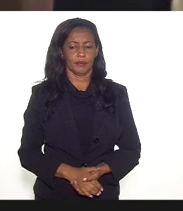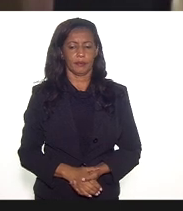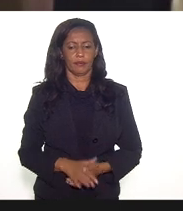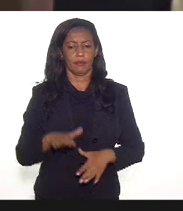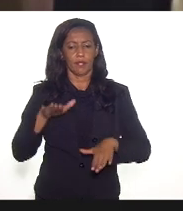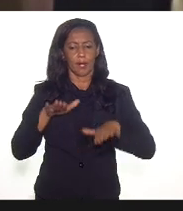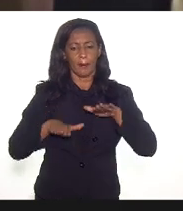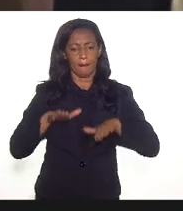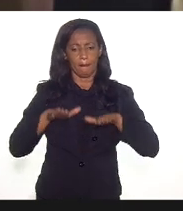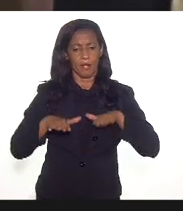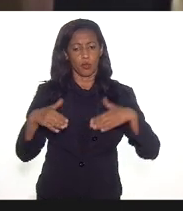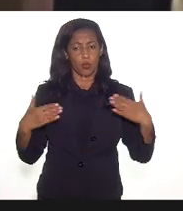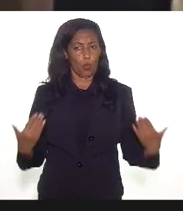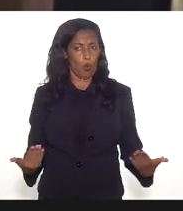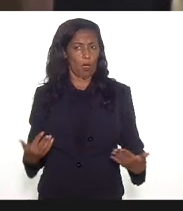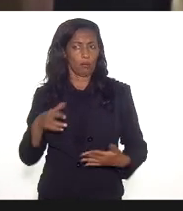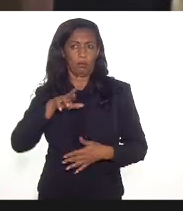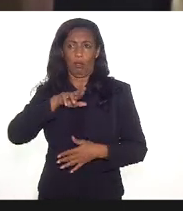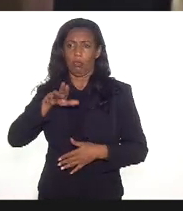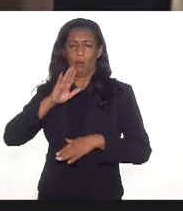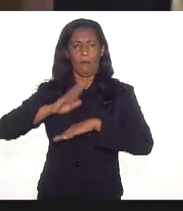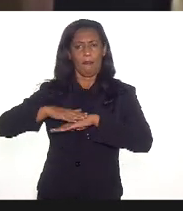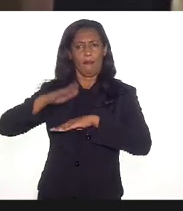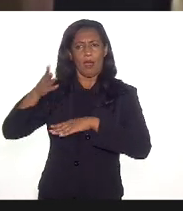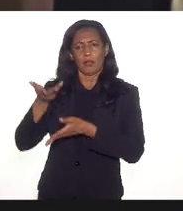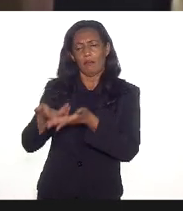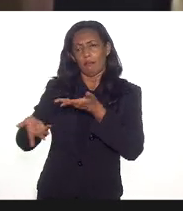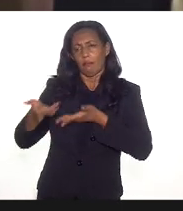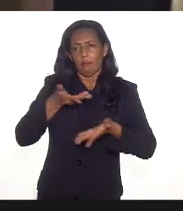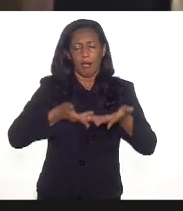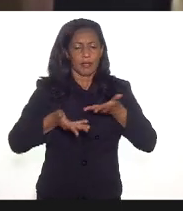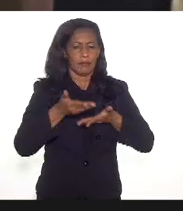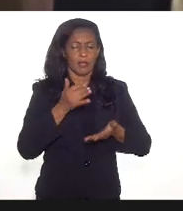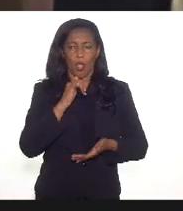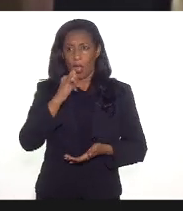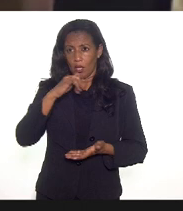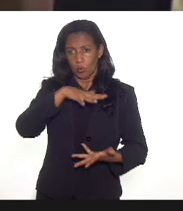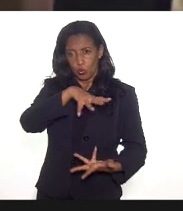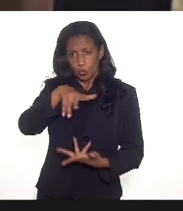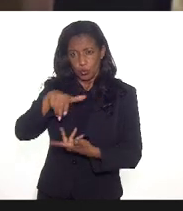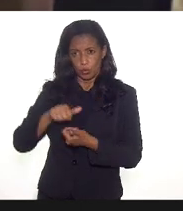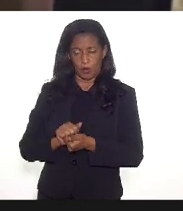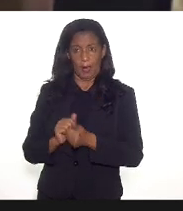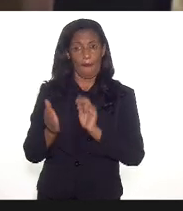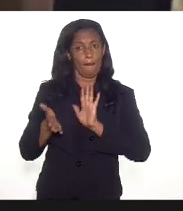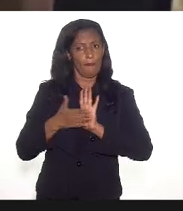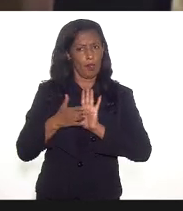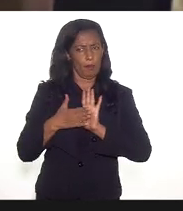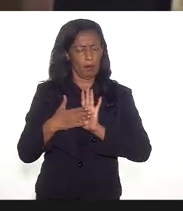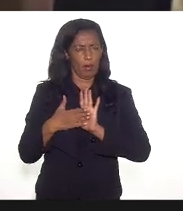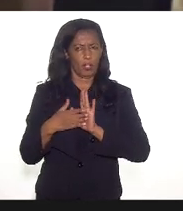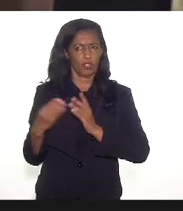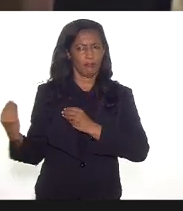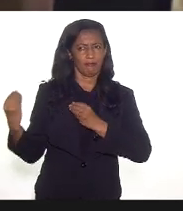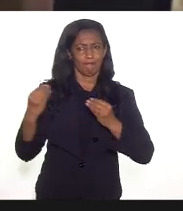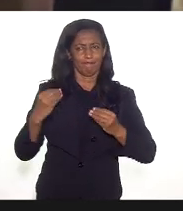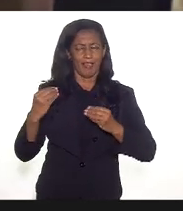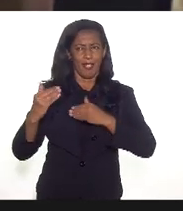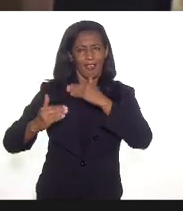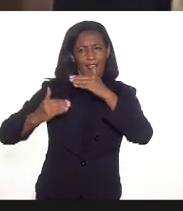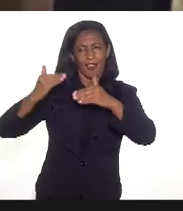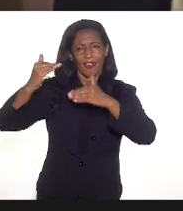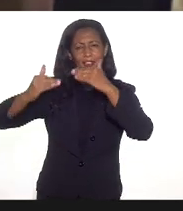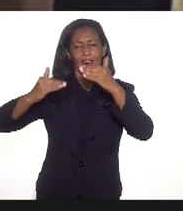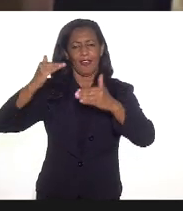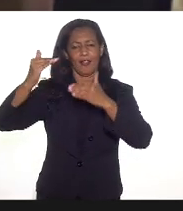Mesmo quando este não for mais a grande participação na matriz energética do planeta, a proposta traz avanços na utilização dos recursos